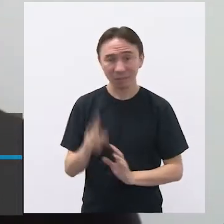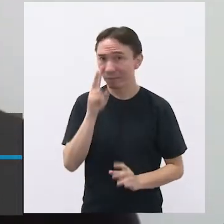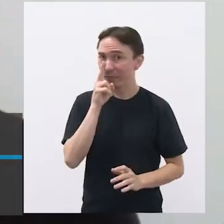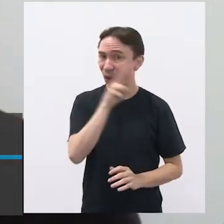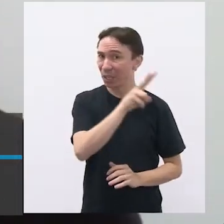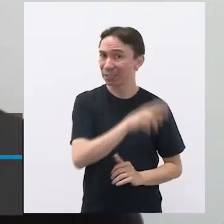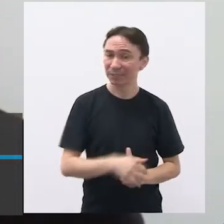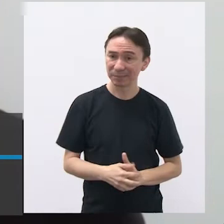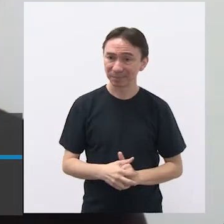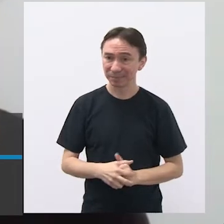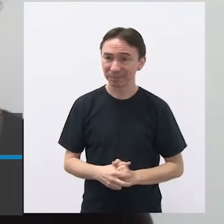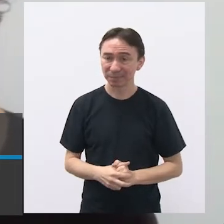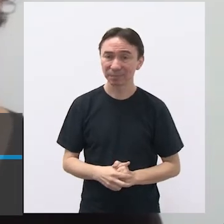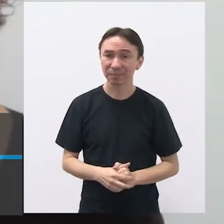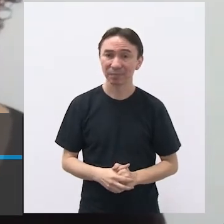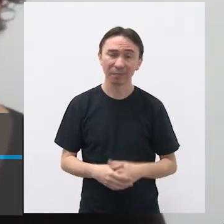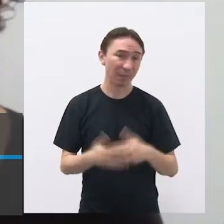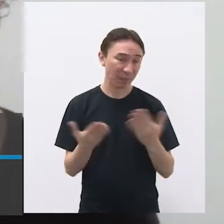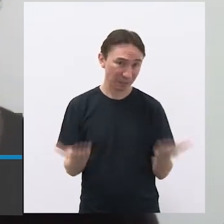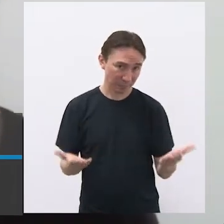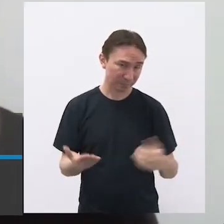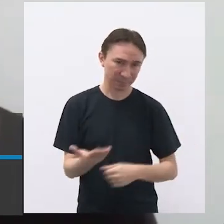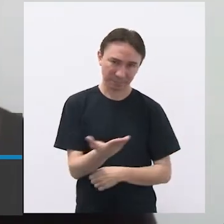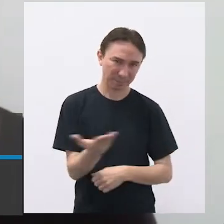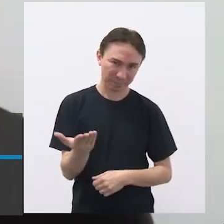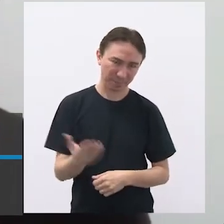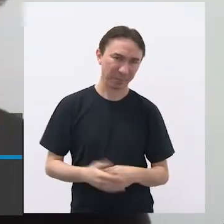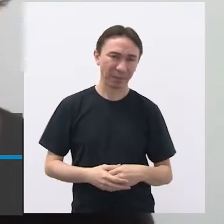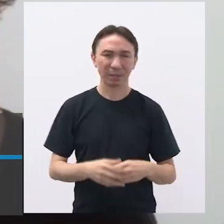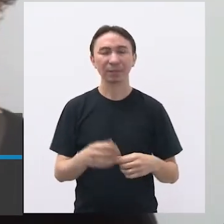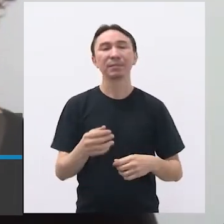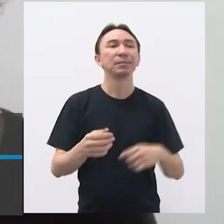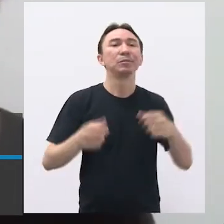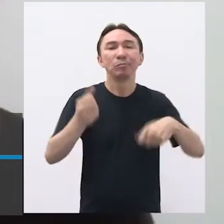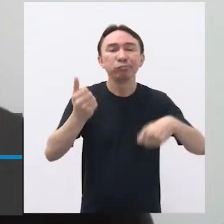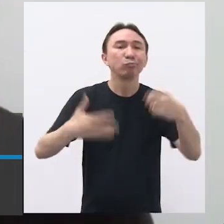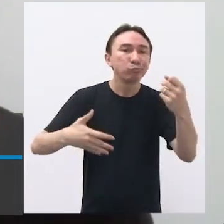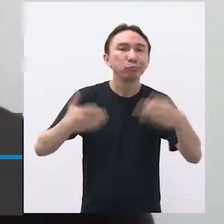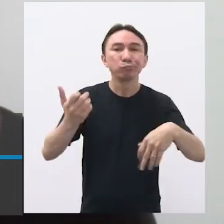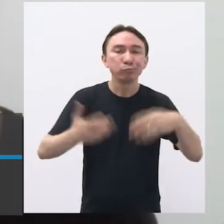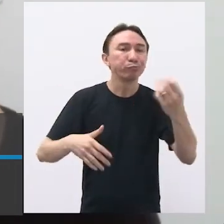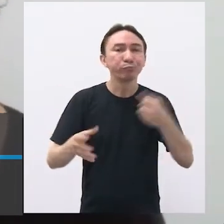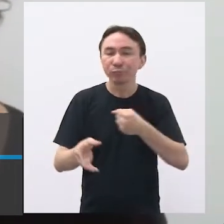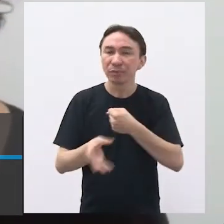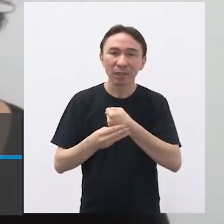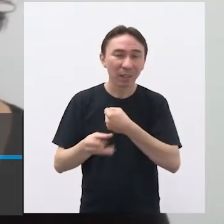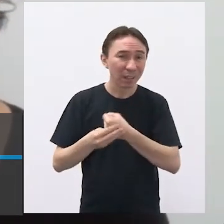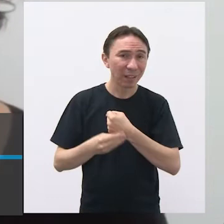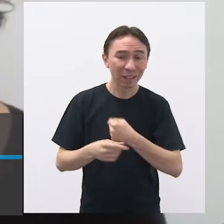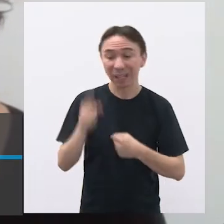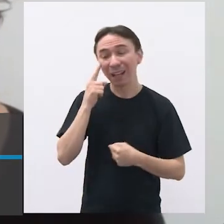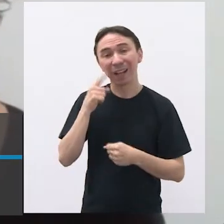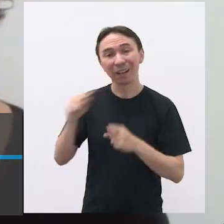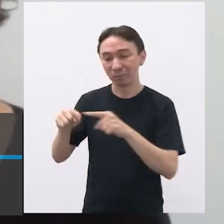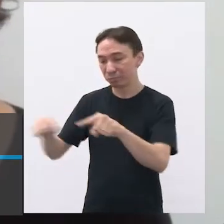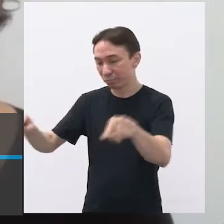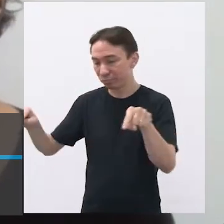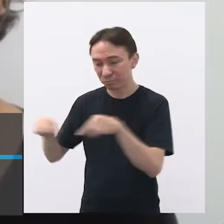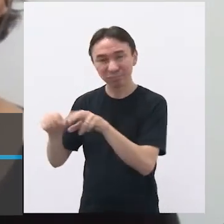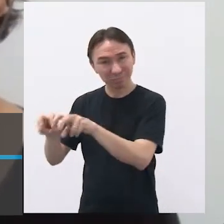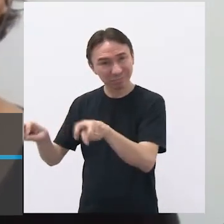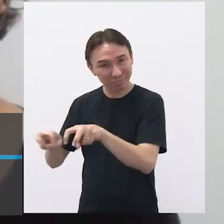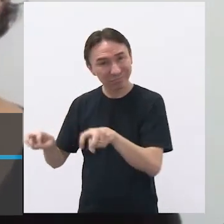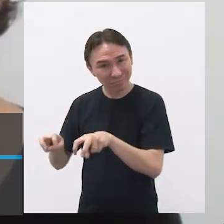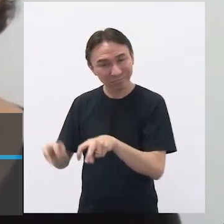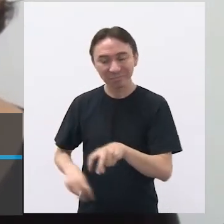sentido, quando você vai trazendo esse conhecimento, você vai trazendo esses debates para a sala de aula, vai colocando ali, não como uma